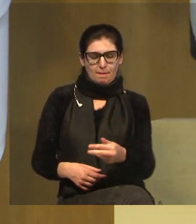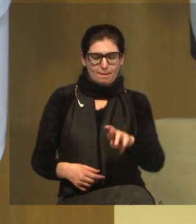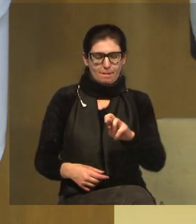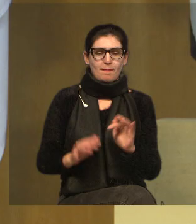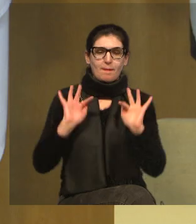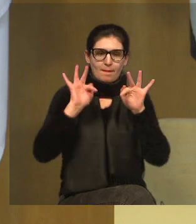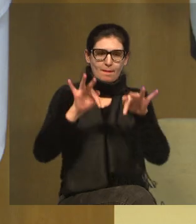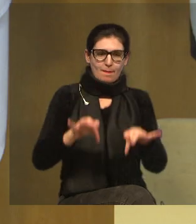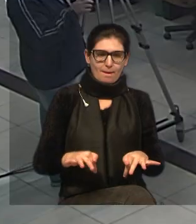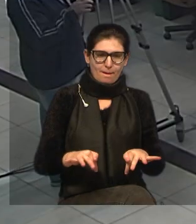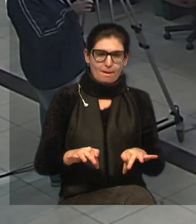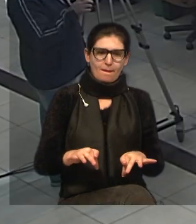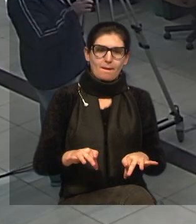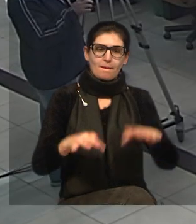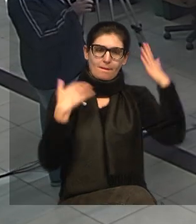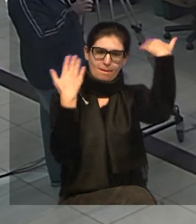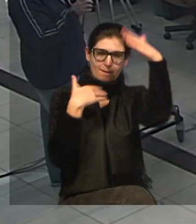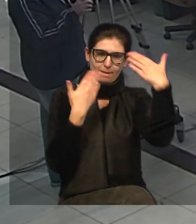desta solenidade.